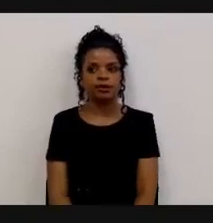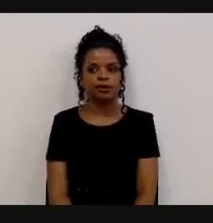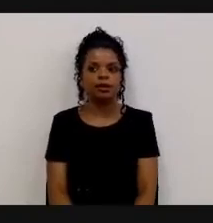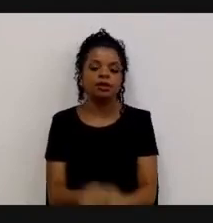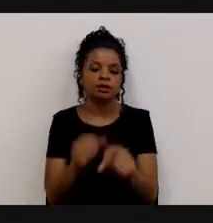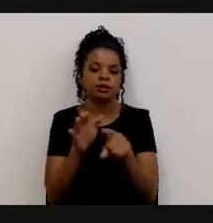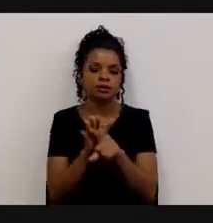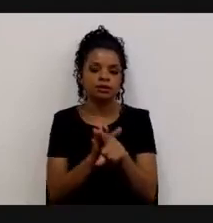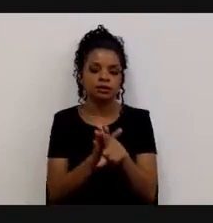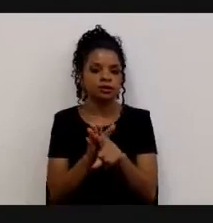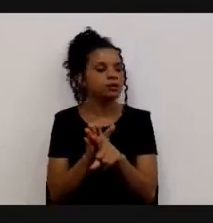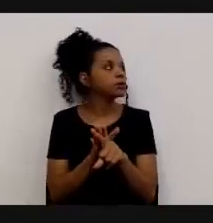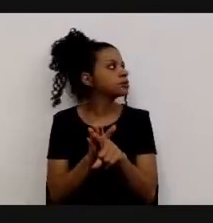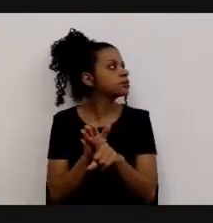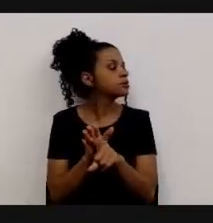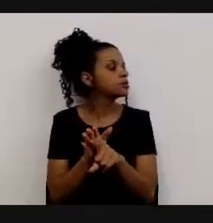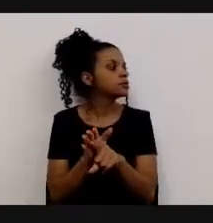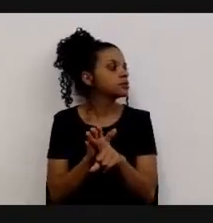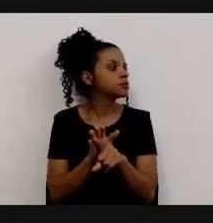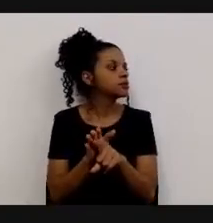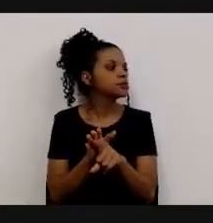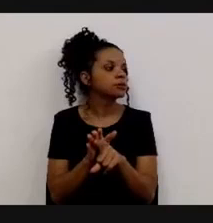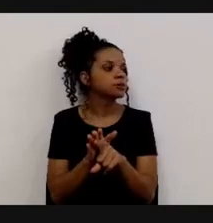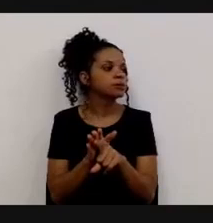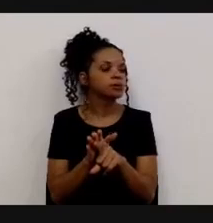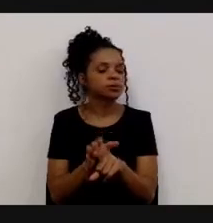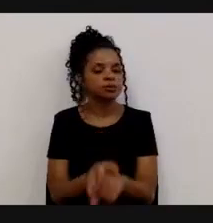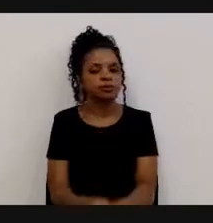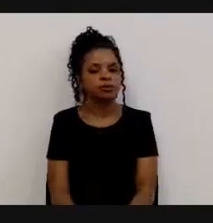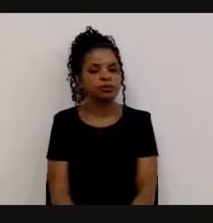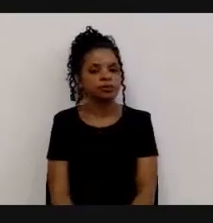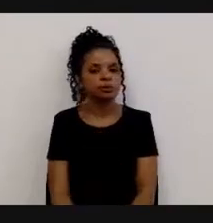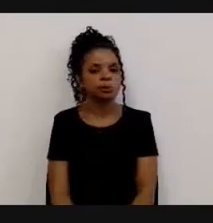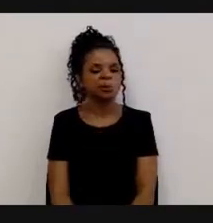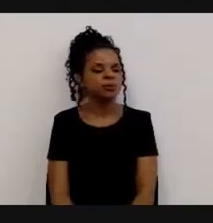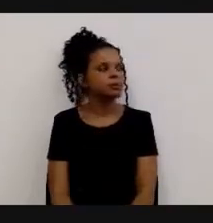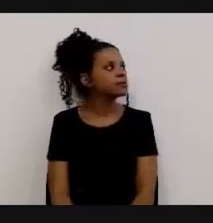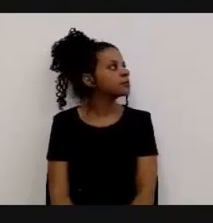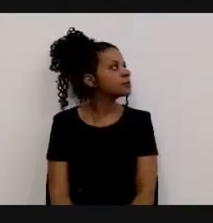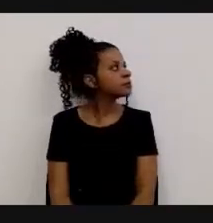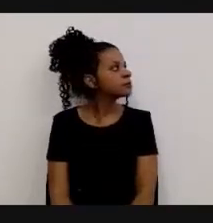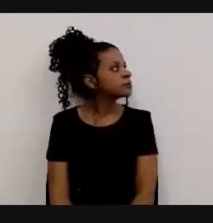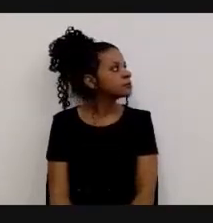e positivas sem finalidade definida no Estado de São Paulo.